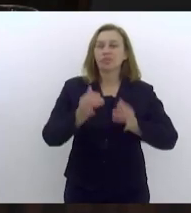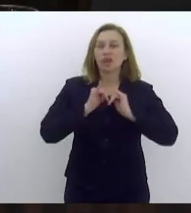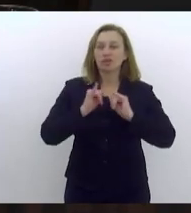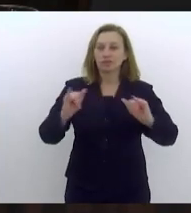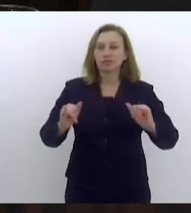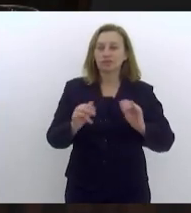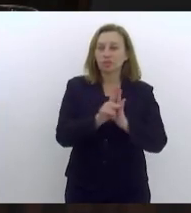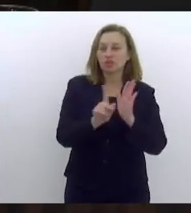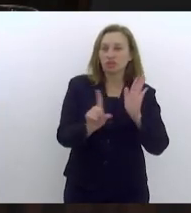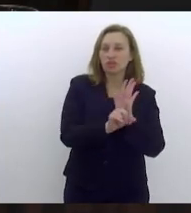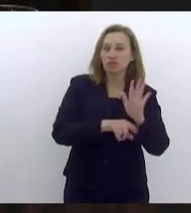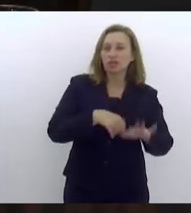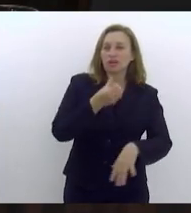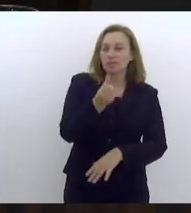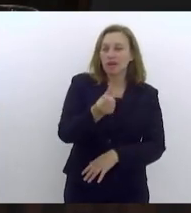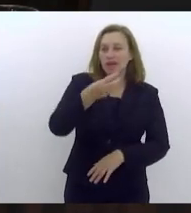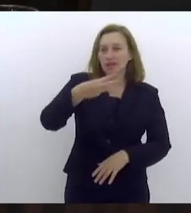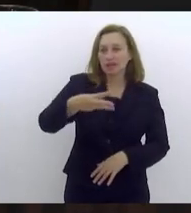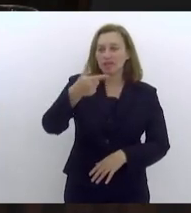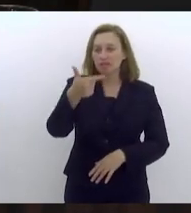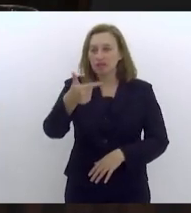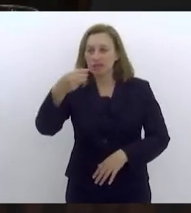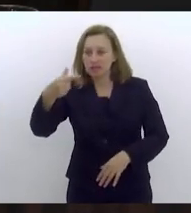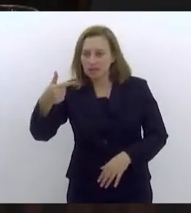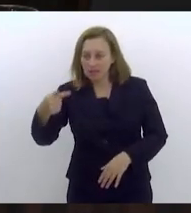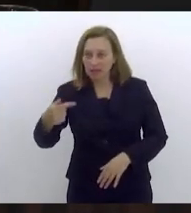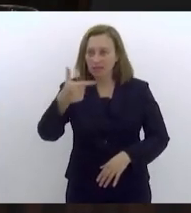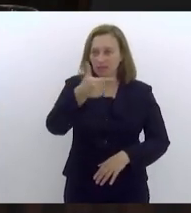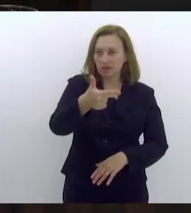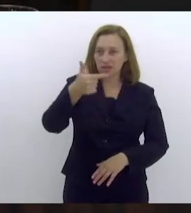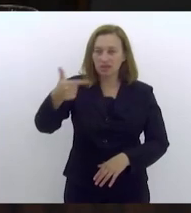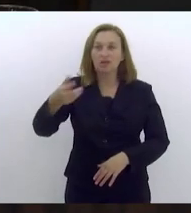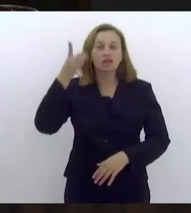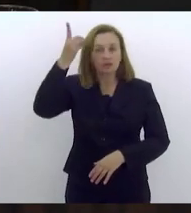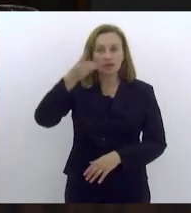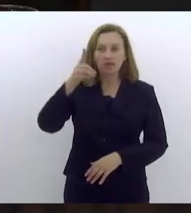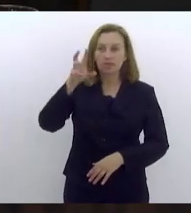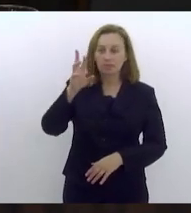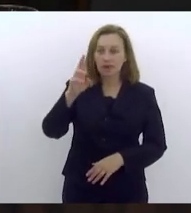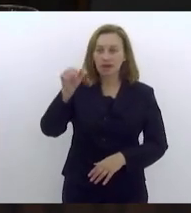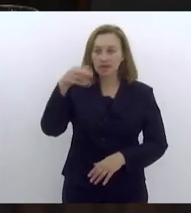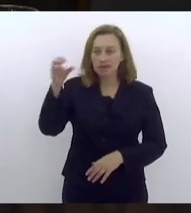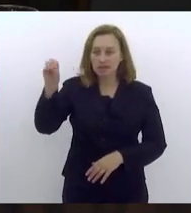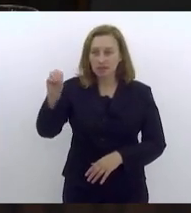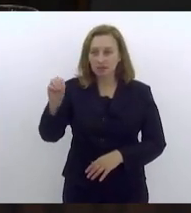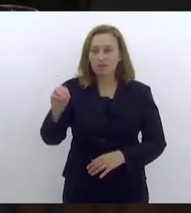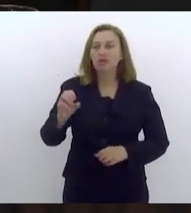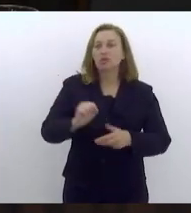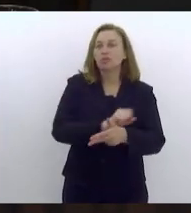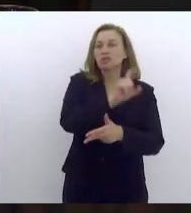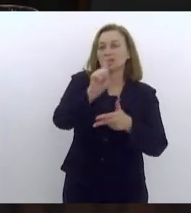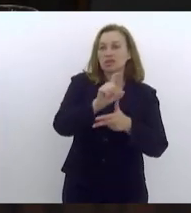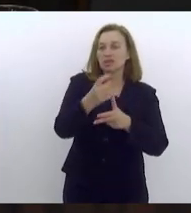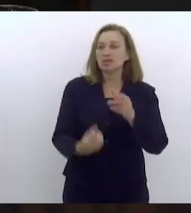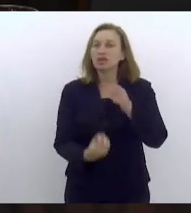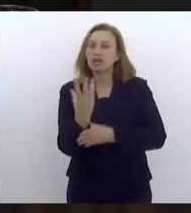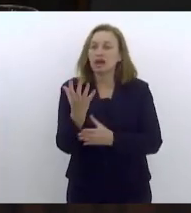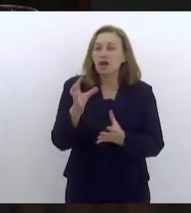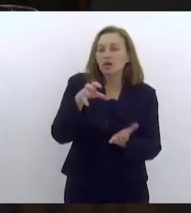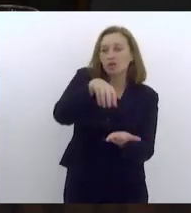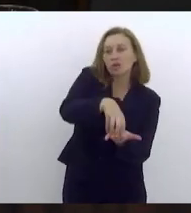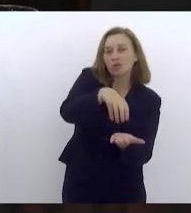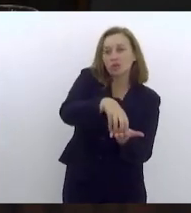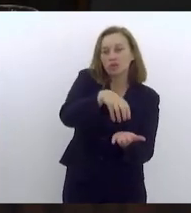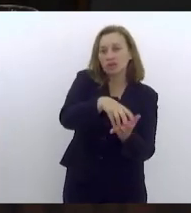Anuncio o projeto de lei número 6327 de 22, de autoria do deputado Brazão, que autoriza o Poder Executivo a criar setor de atendimento